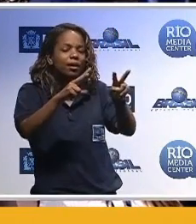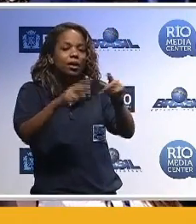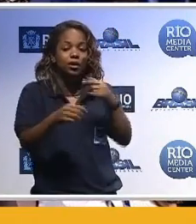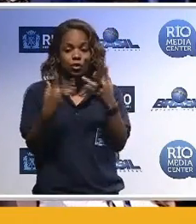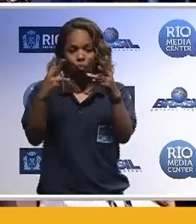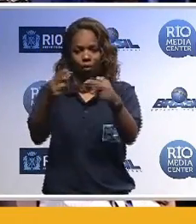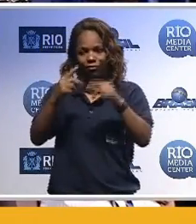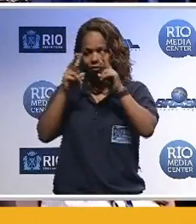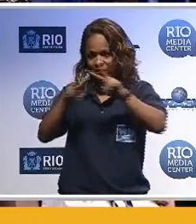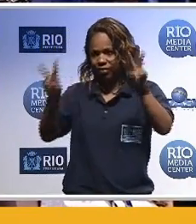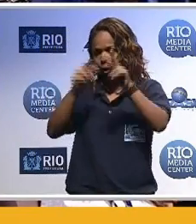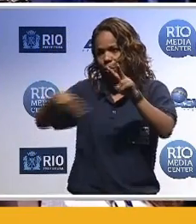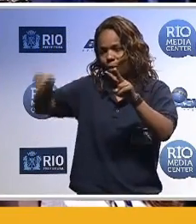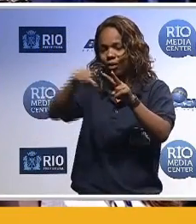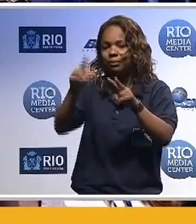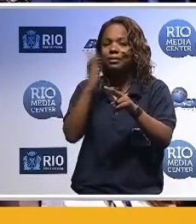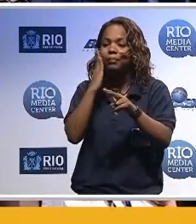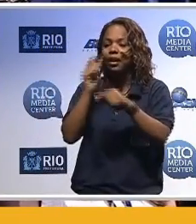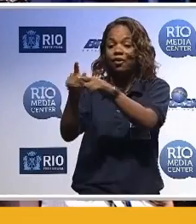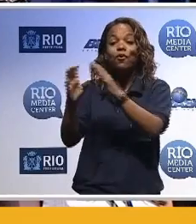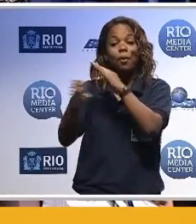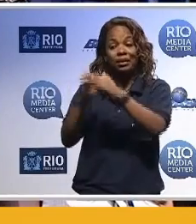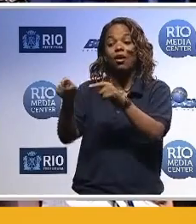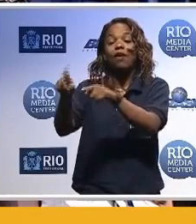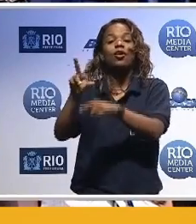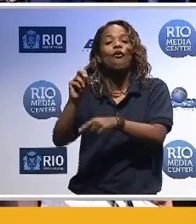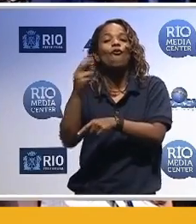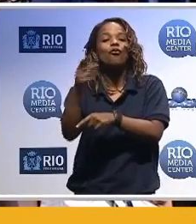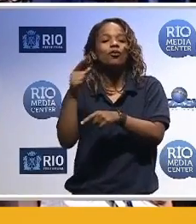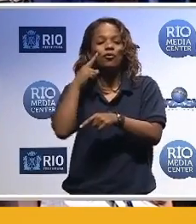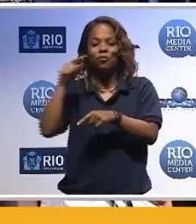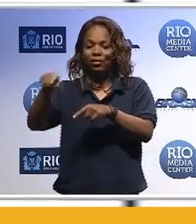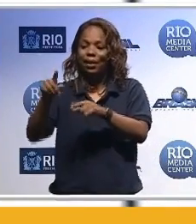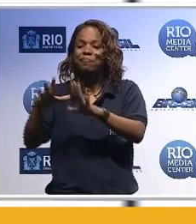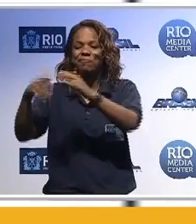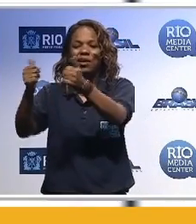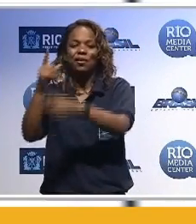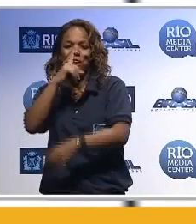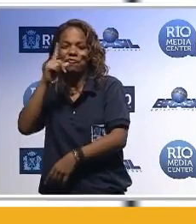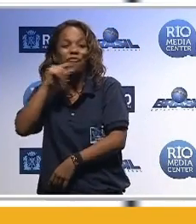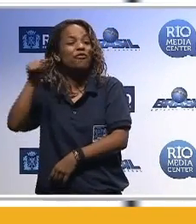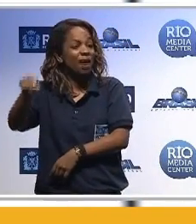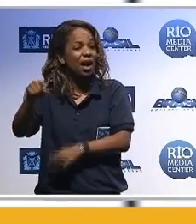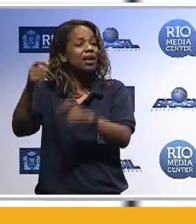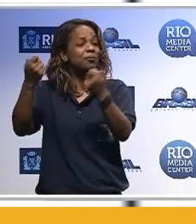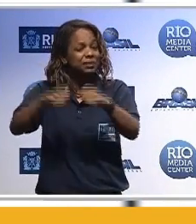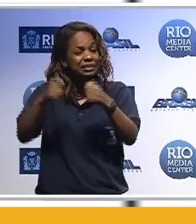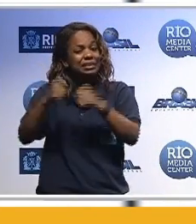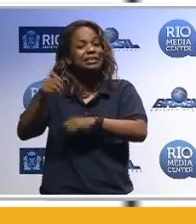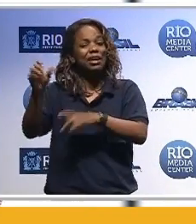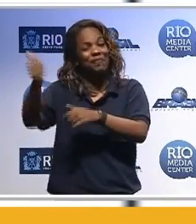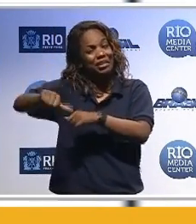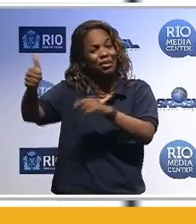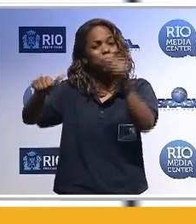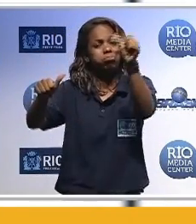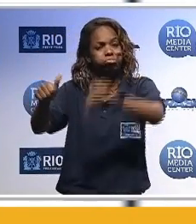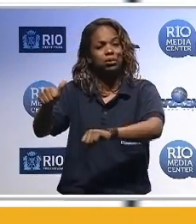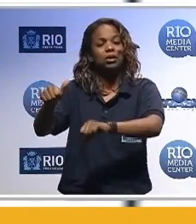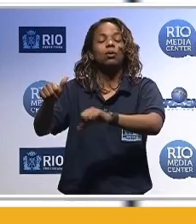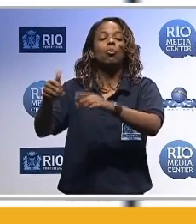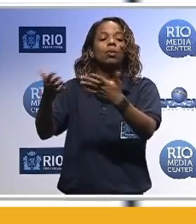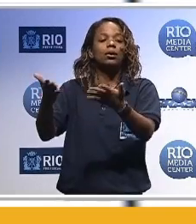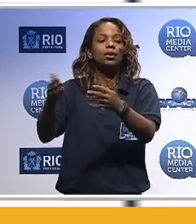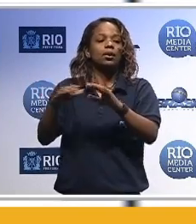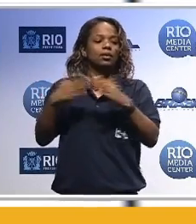essa, para que o empresário possa ver, olha, meu estabelecimento precisa melhorar, ele está sendo mal avaliado. Assim como a gente tem vários sites que fazem